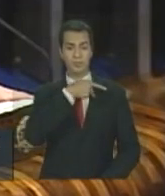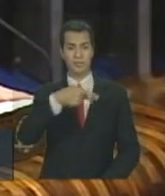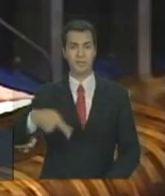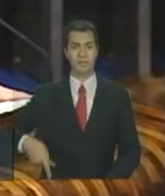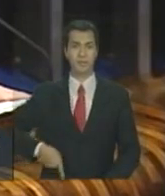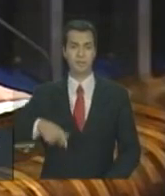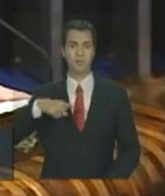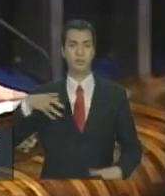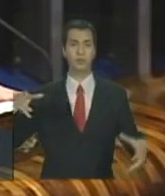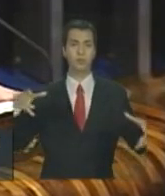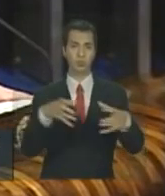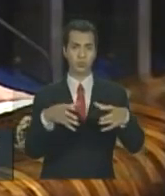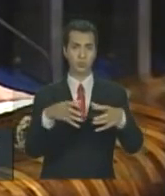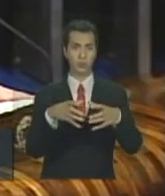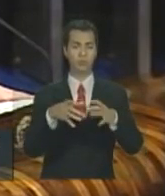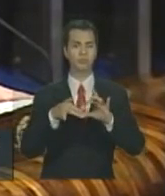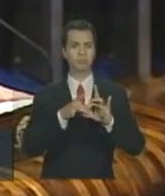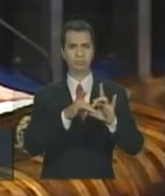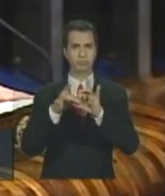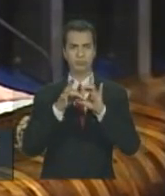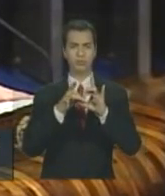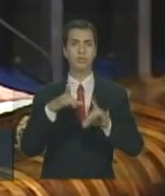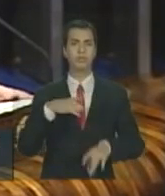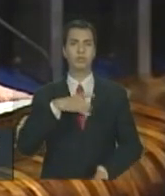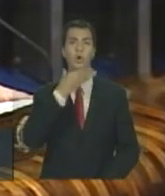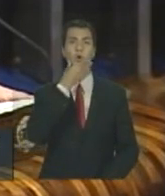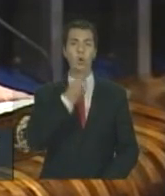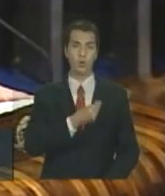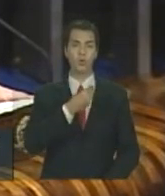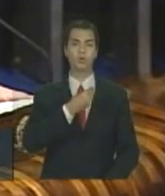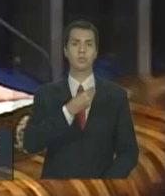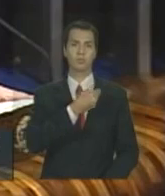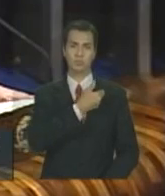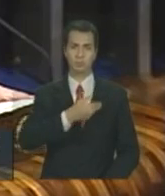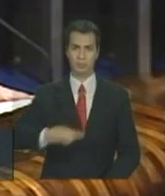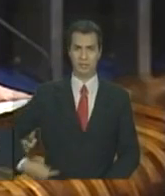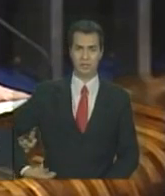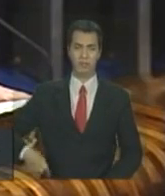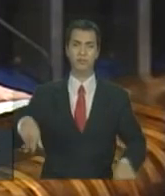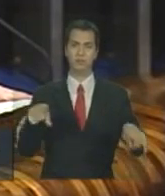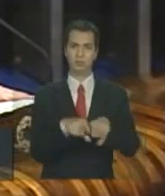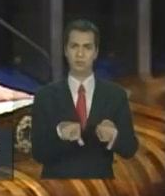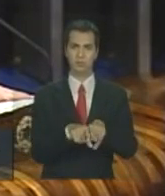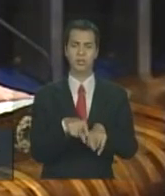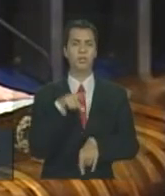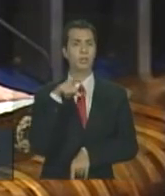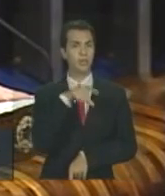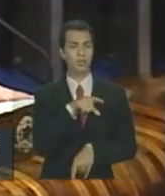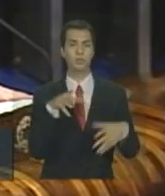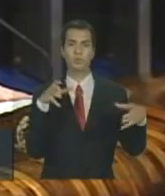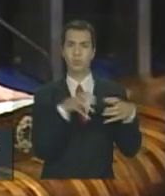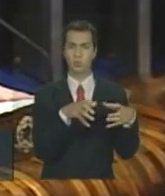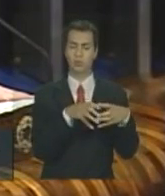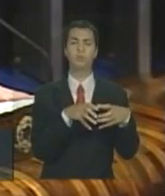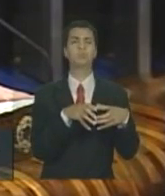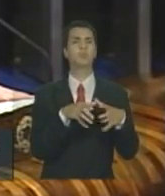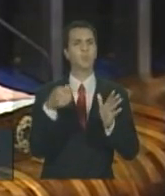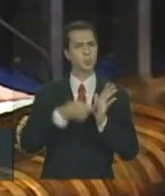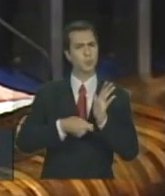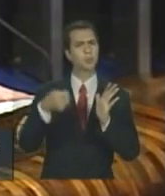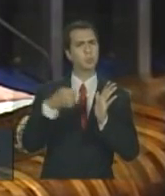conjunta e coesa. Os ministros, homens do governo, defendem também igualdade de